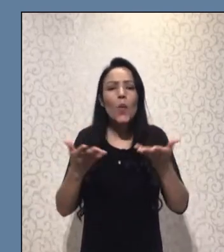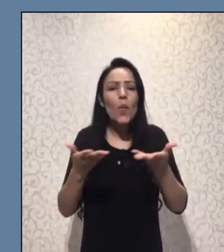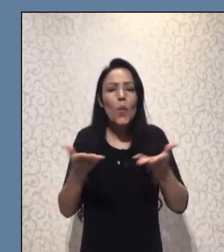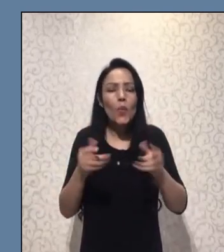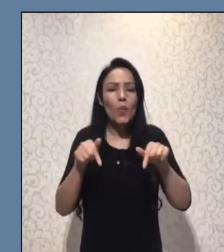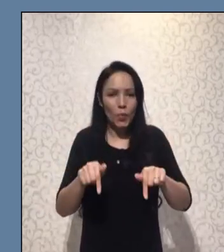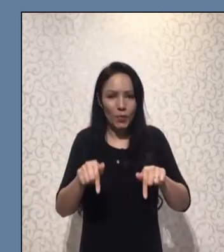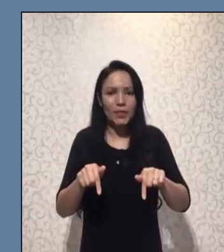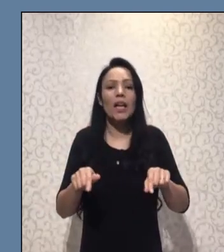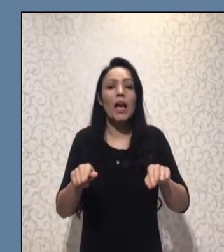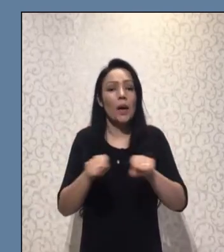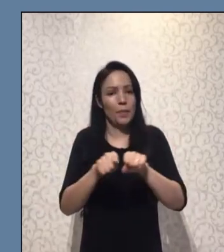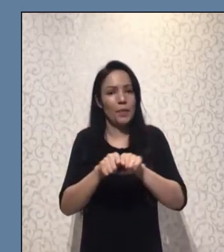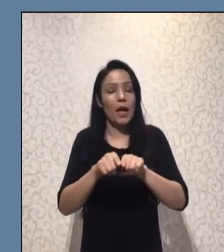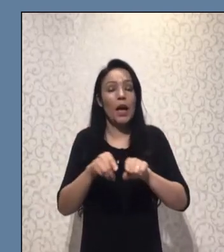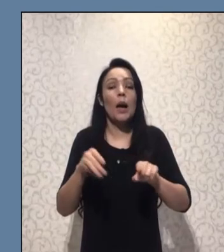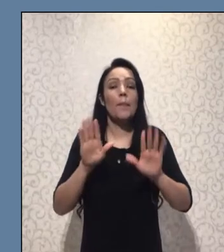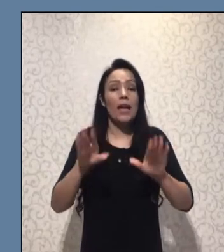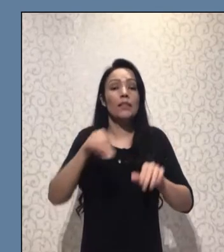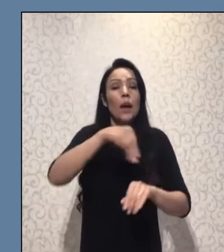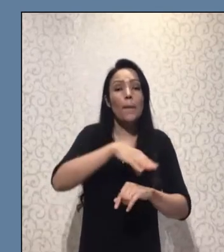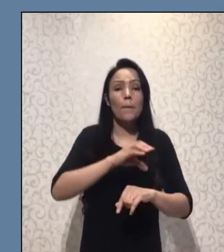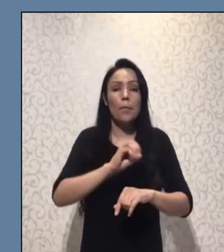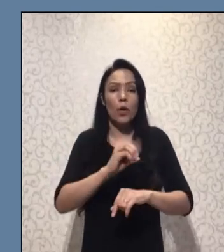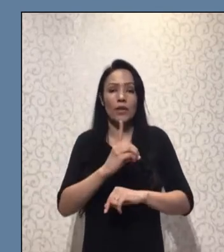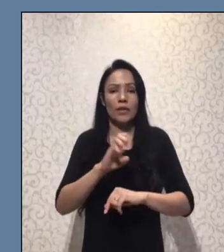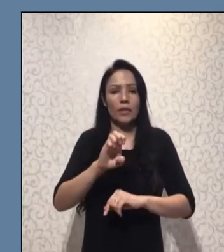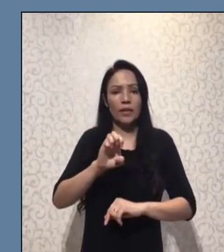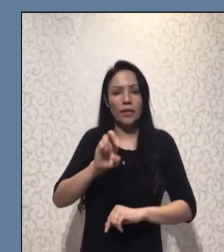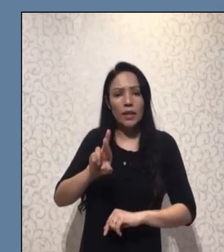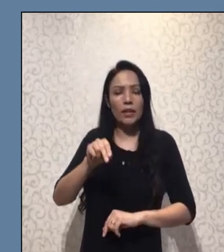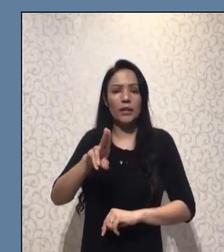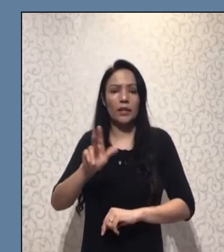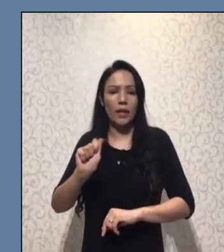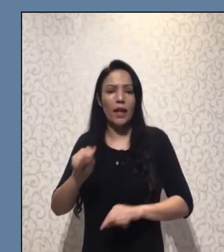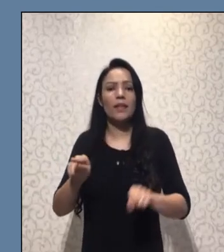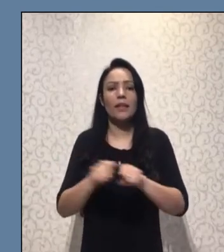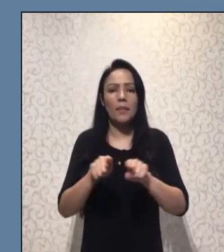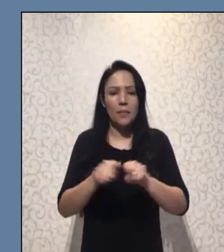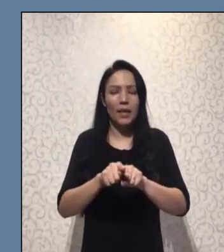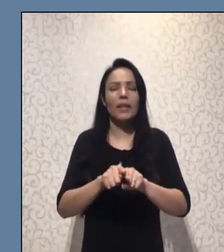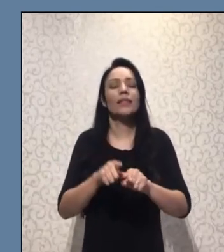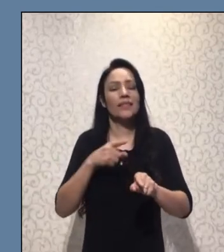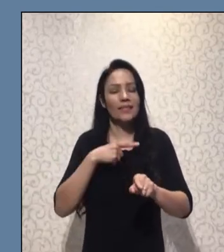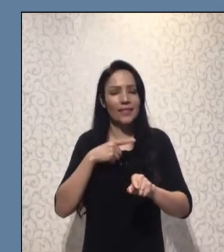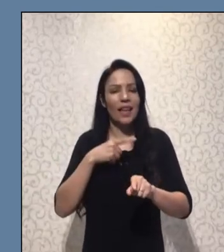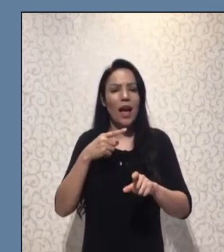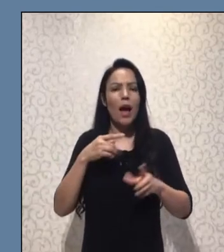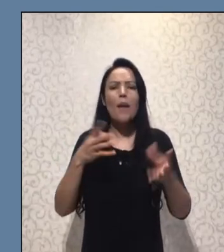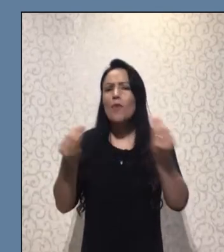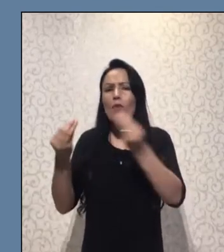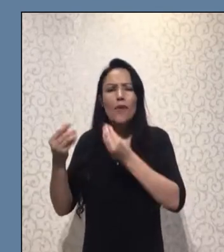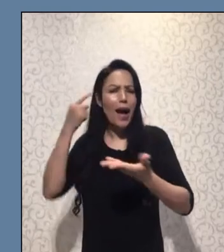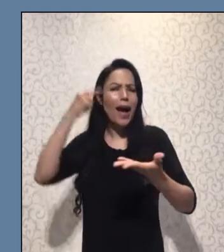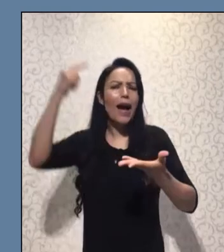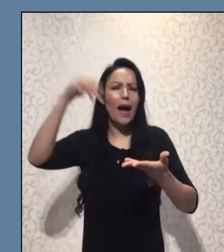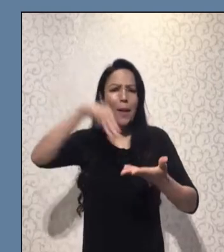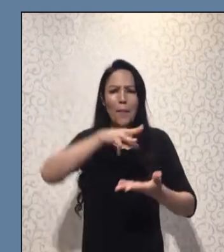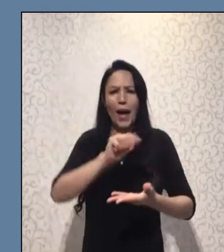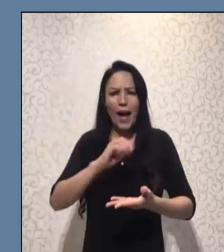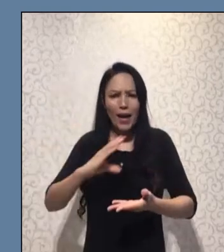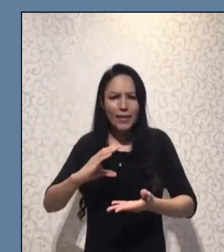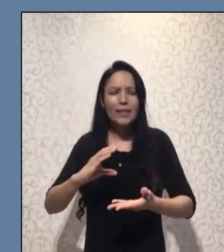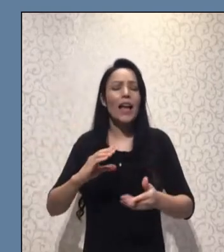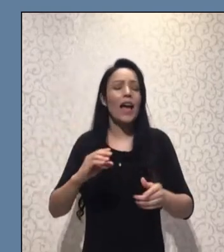não apenas. Mas muitas pessoas lembram do MAC a partir do acervo de arte moderna. Então,